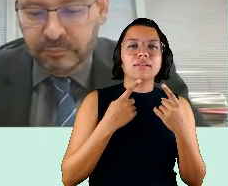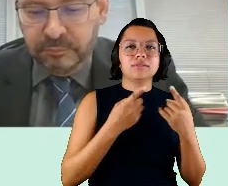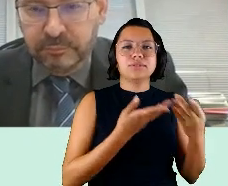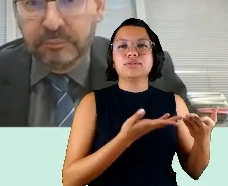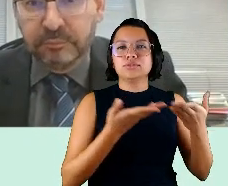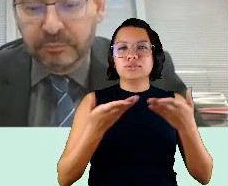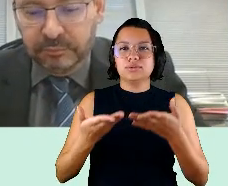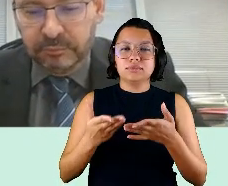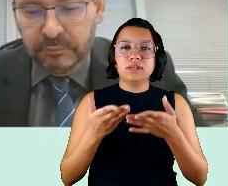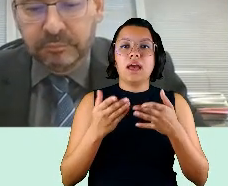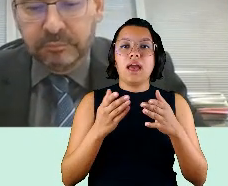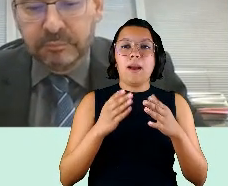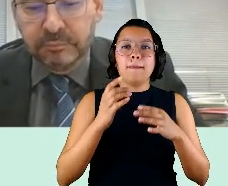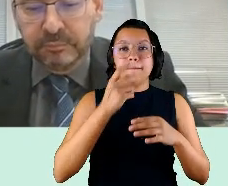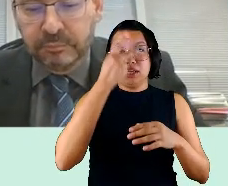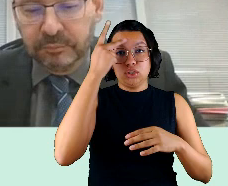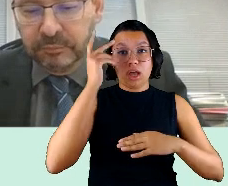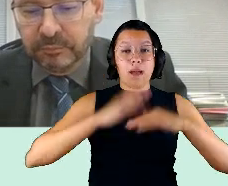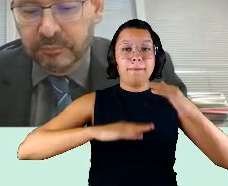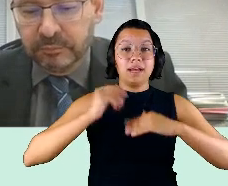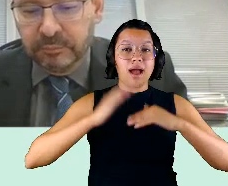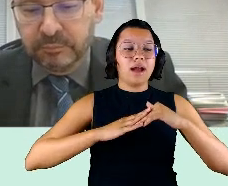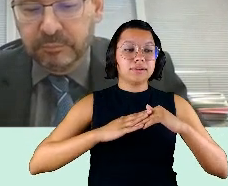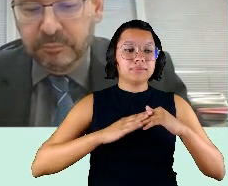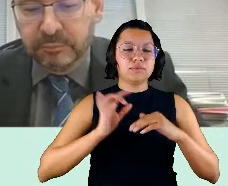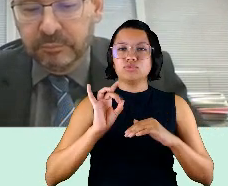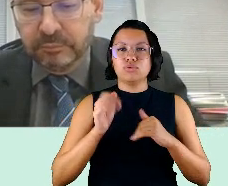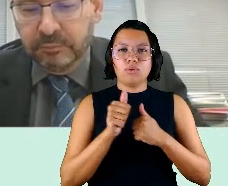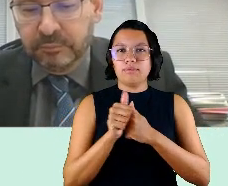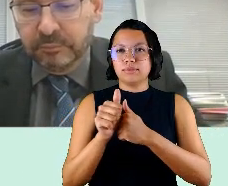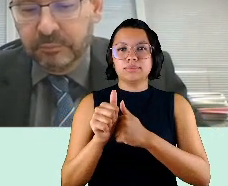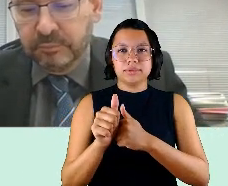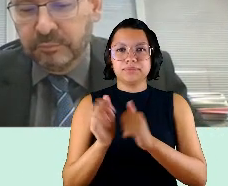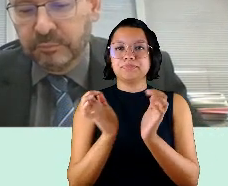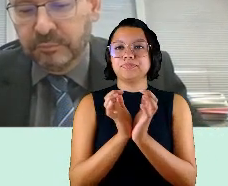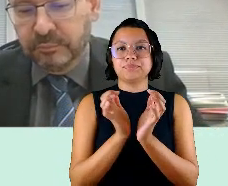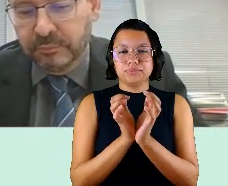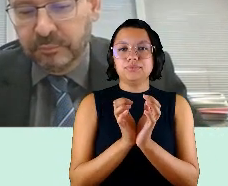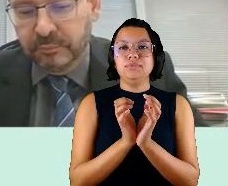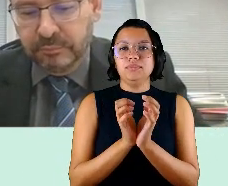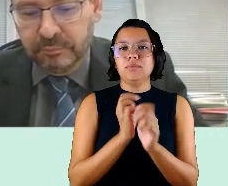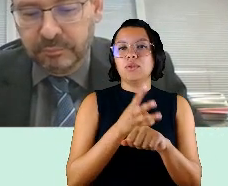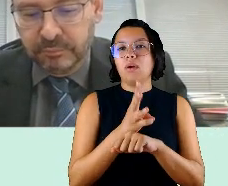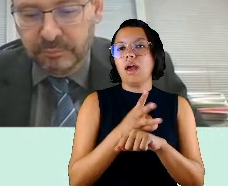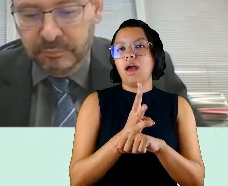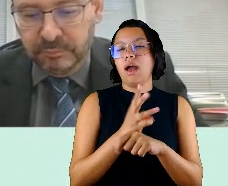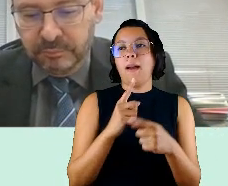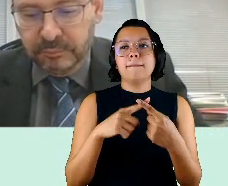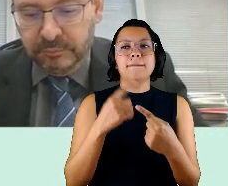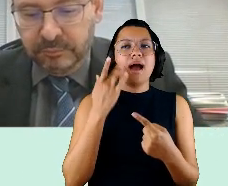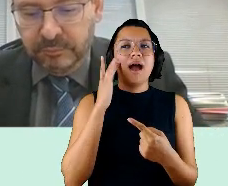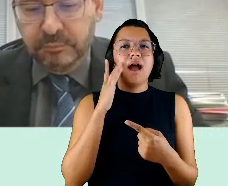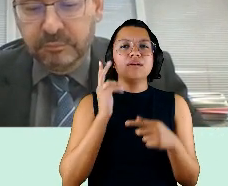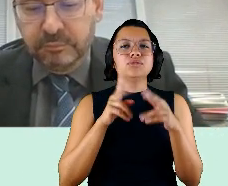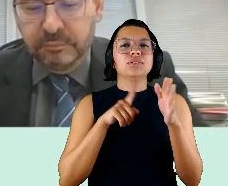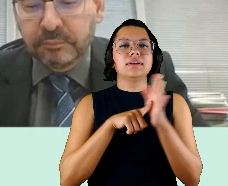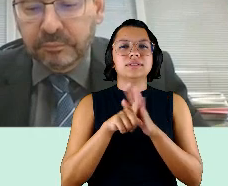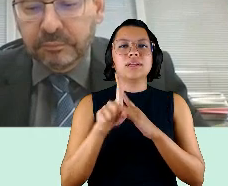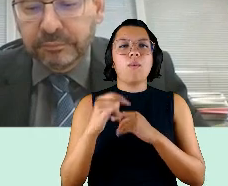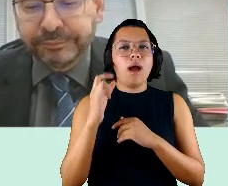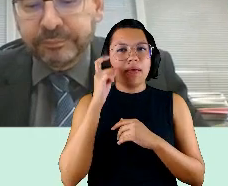trouxeram especialistas, eu só pude acompanhar pelo grupo de WhatsApp, mas acho que a questão é muito